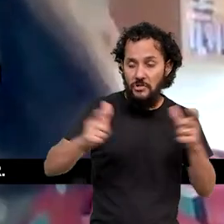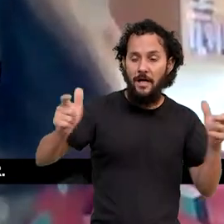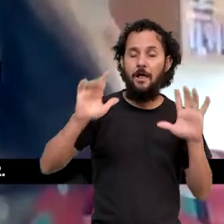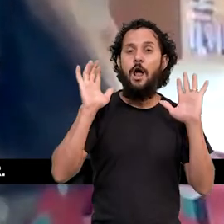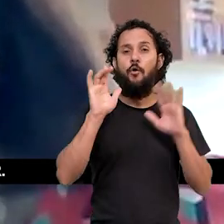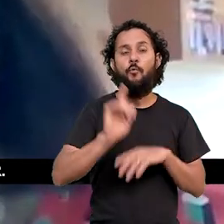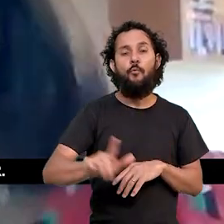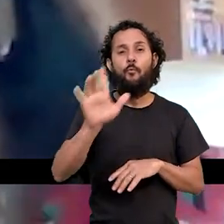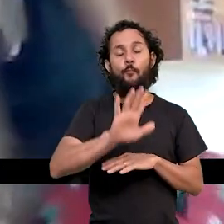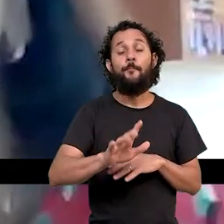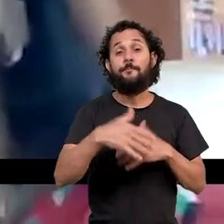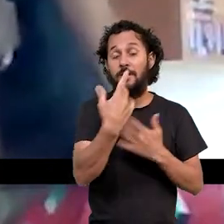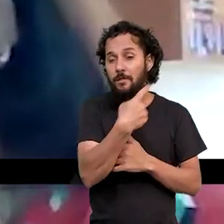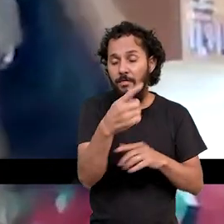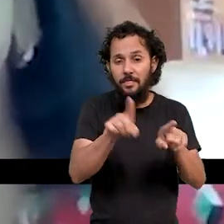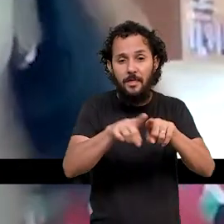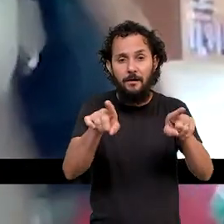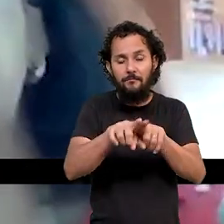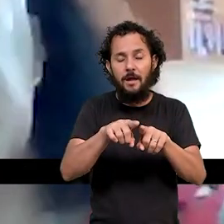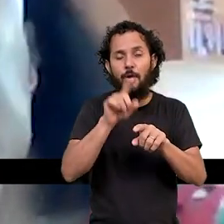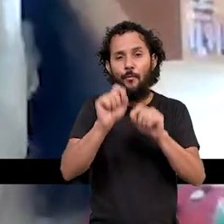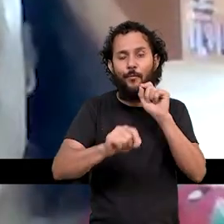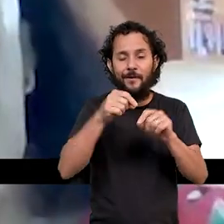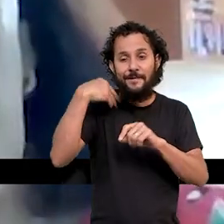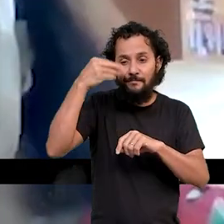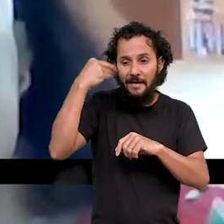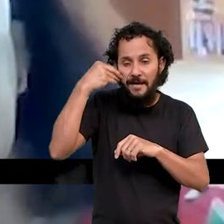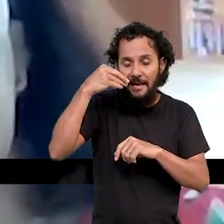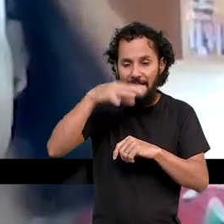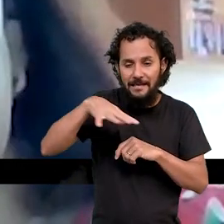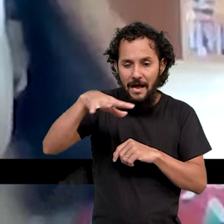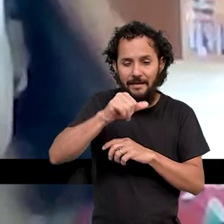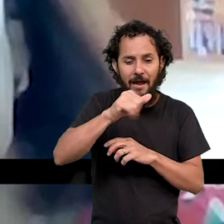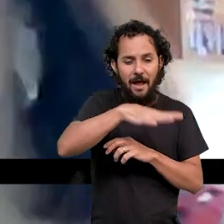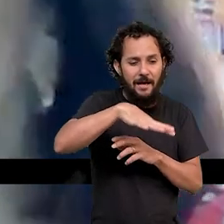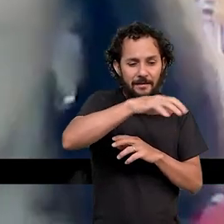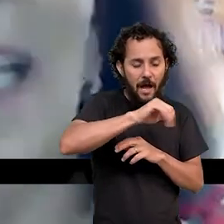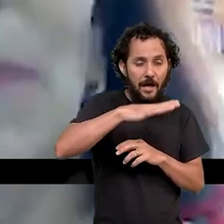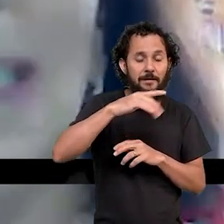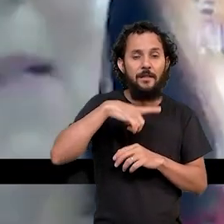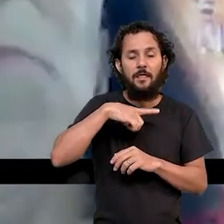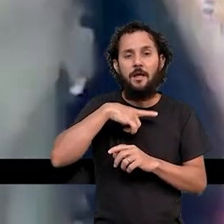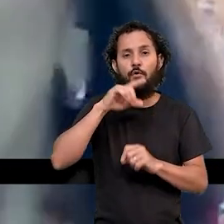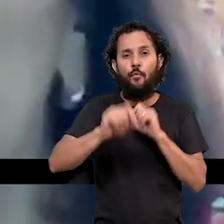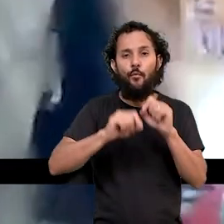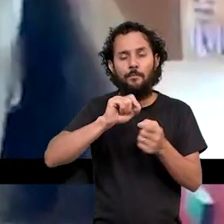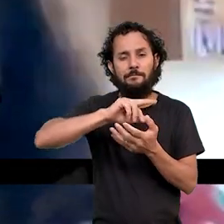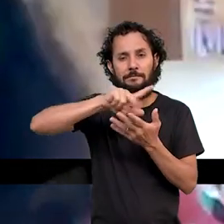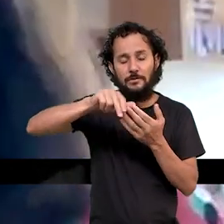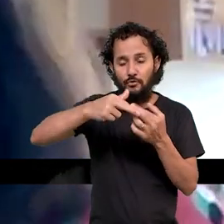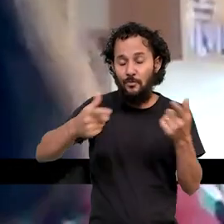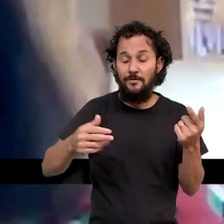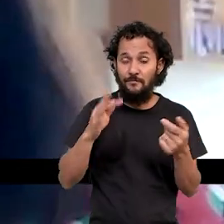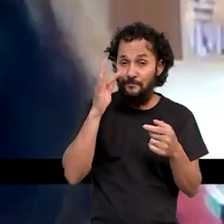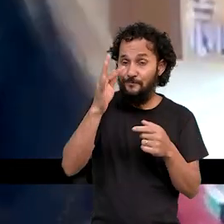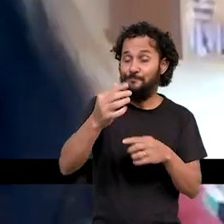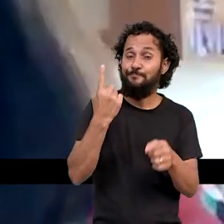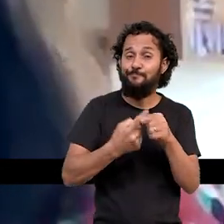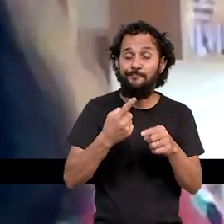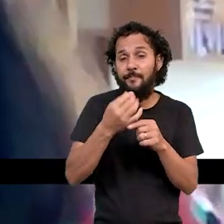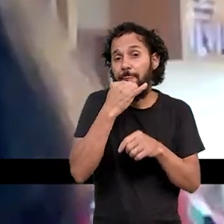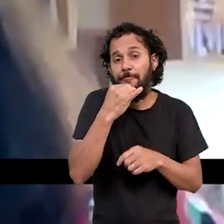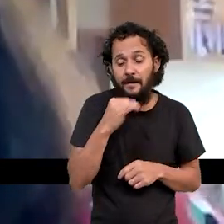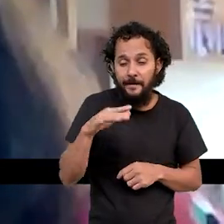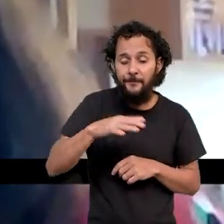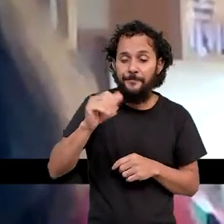amplitude maior. Nós também, os campos de experiências, que nós teríamos aí muita coisa pela frente, porque,